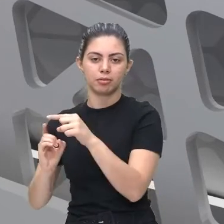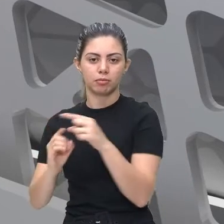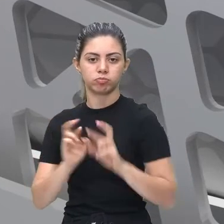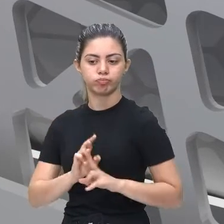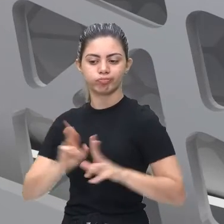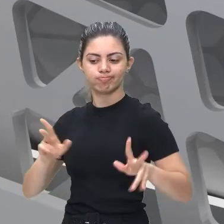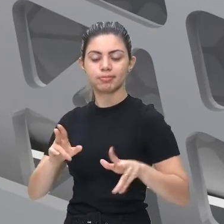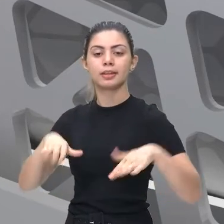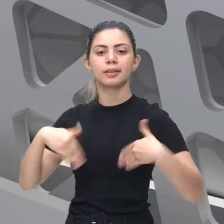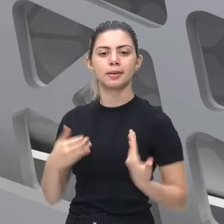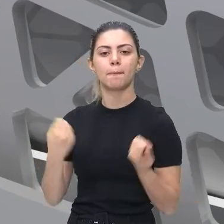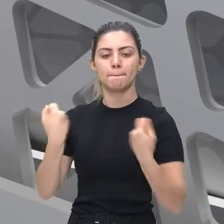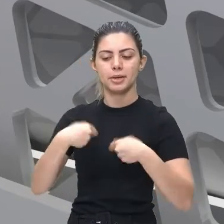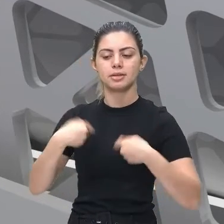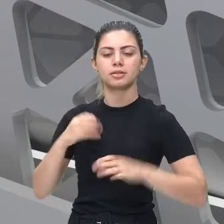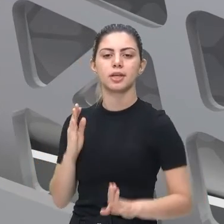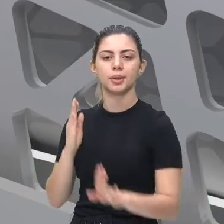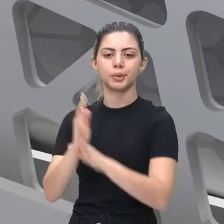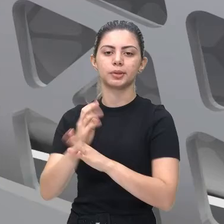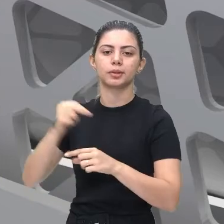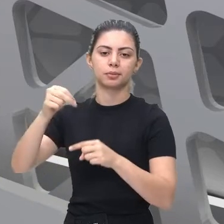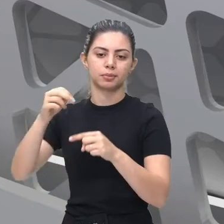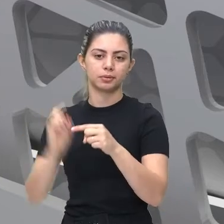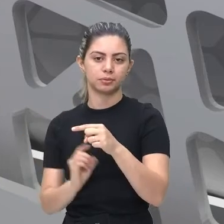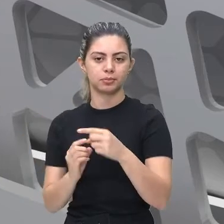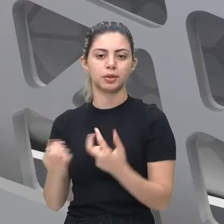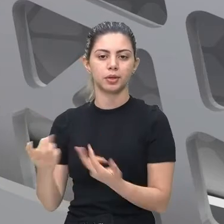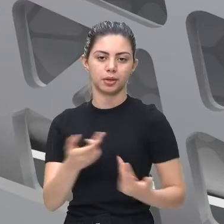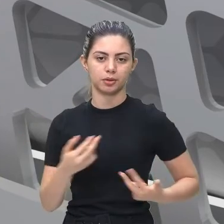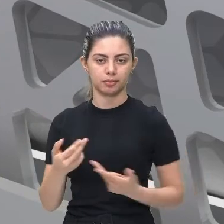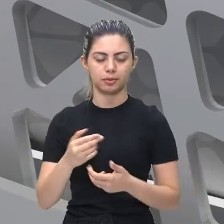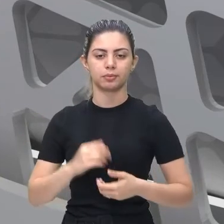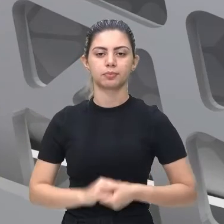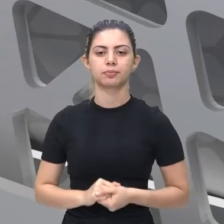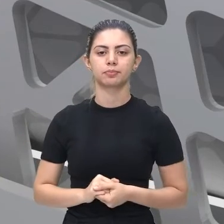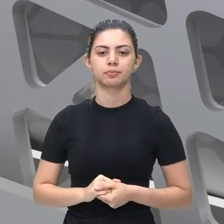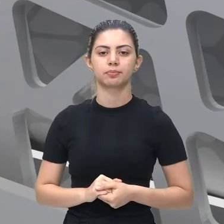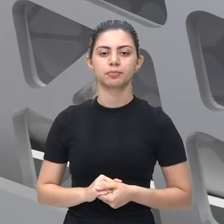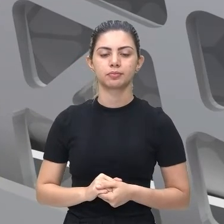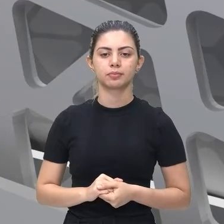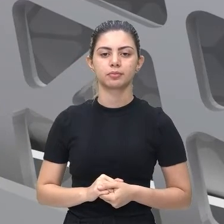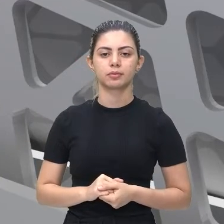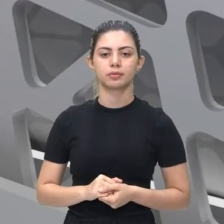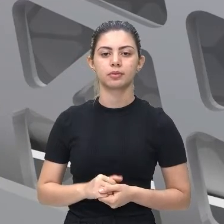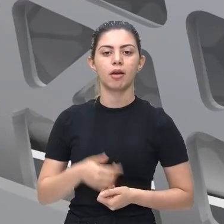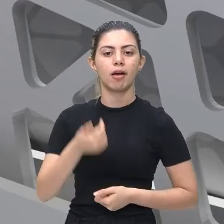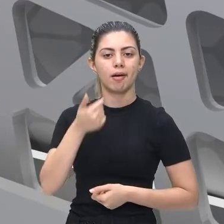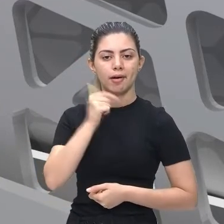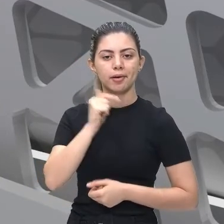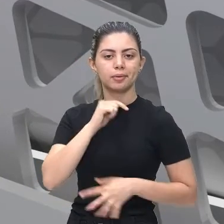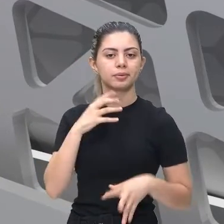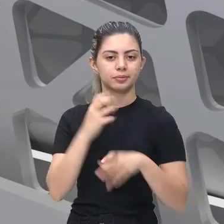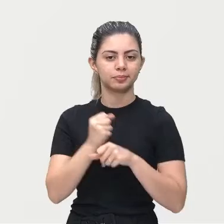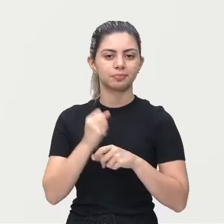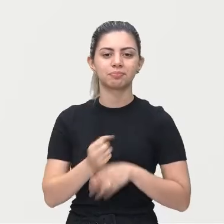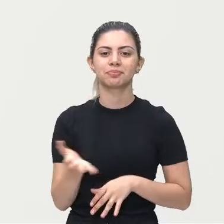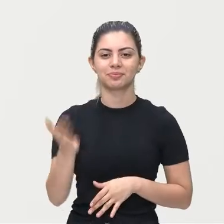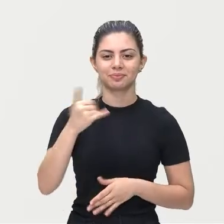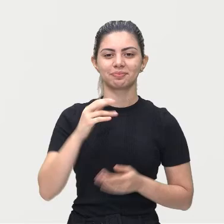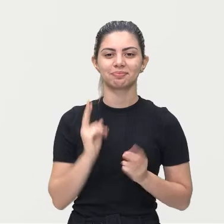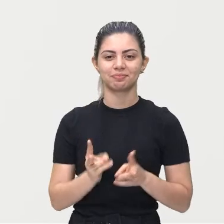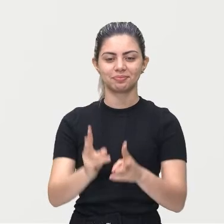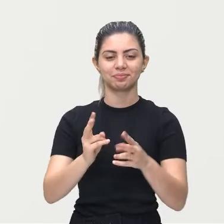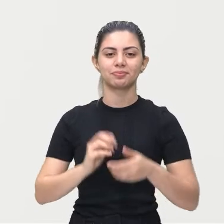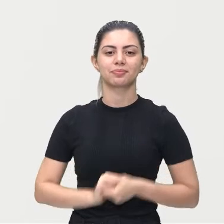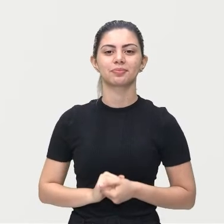uma fração equivalente para encontrar denominadores iguais. E aí você executa a operação. Vamos continuar?